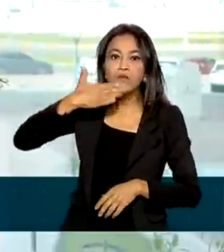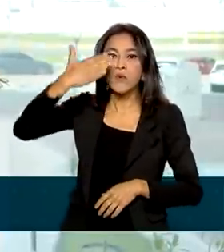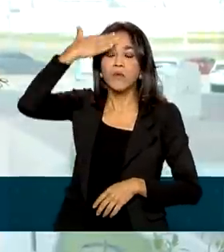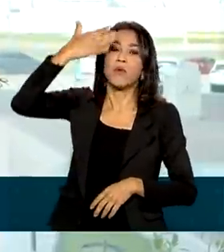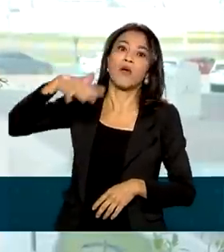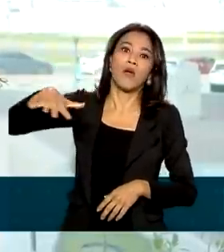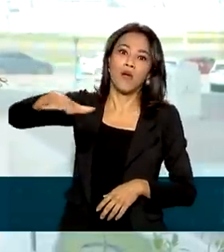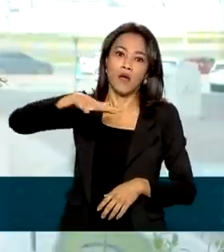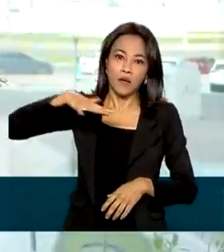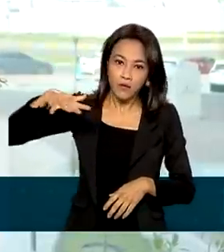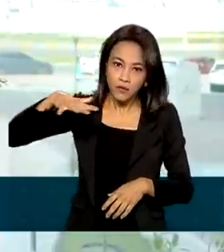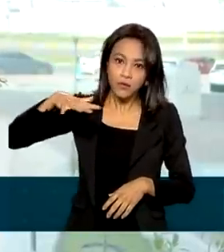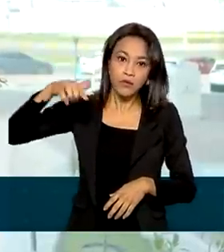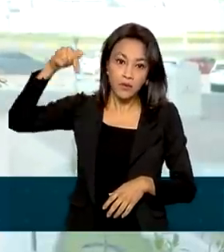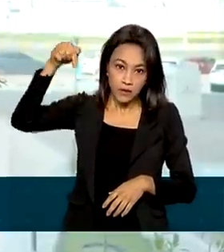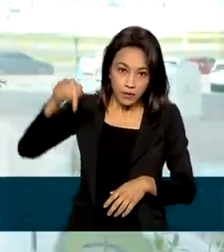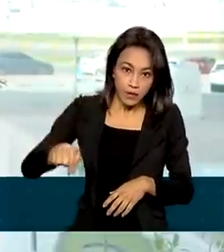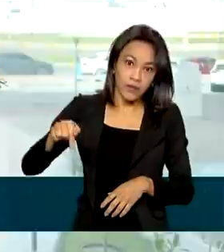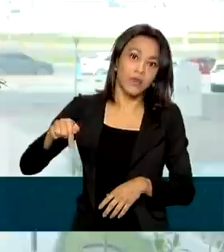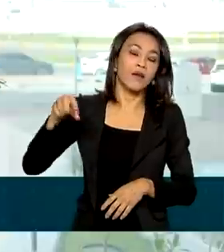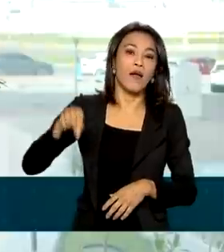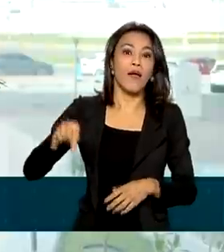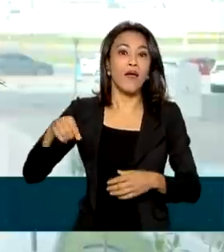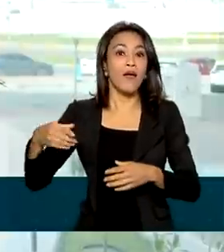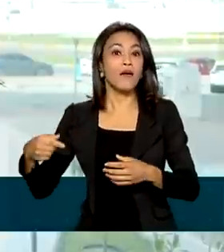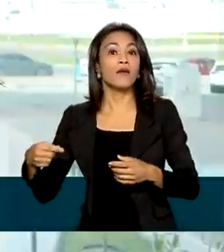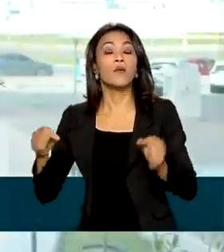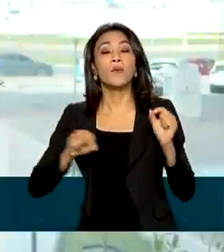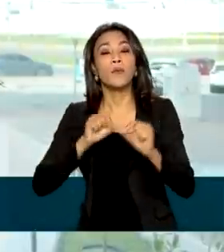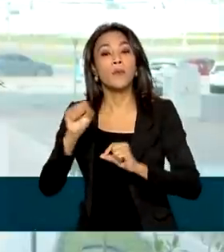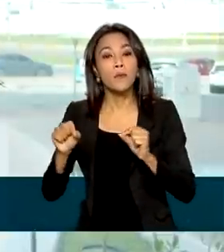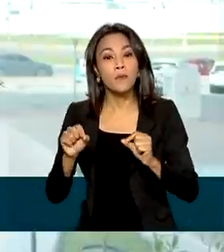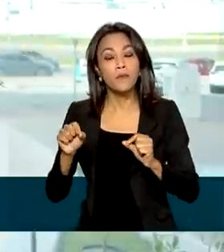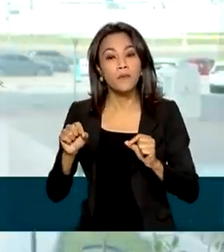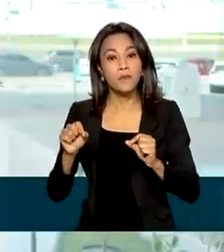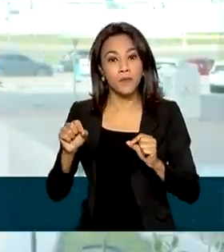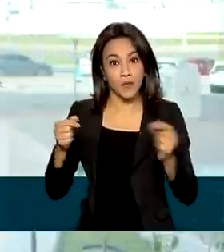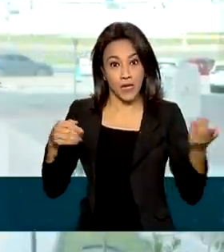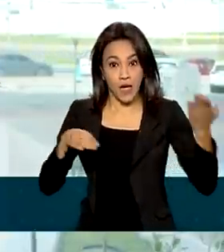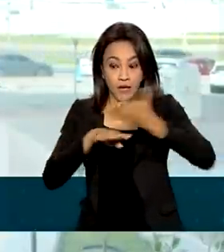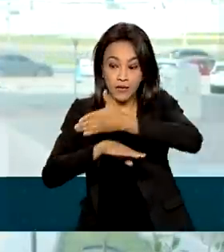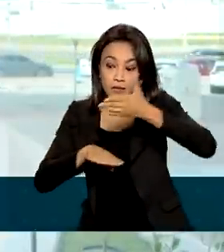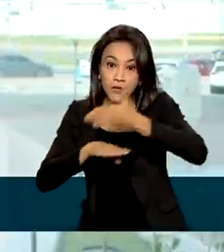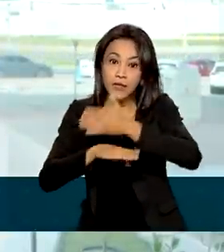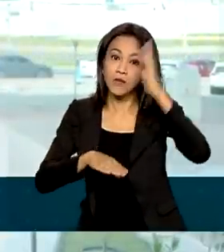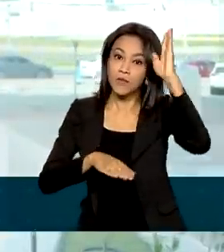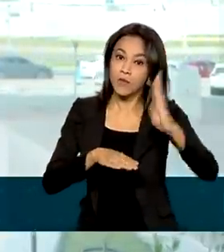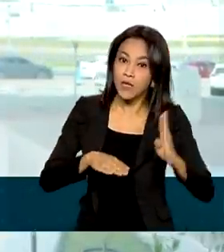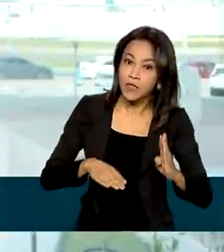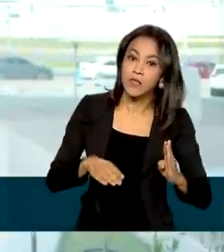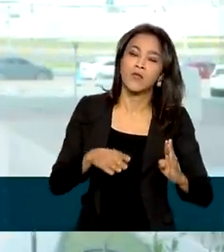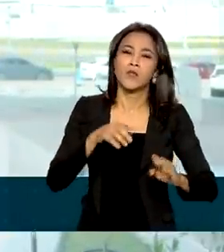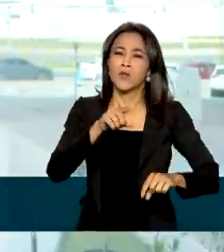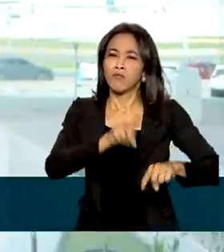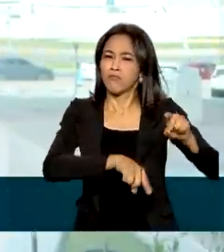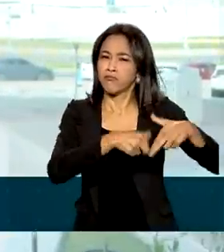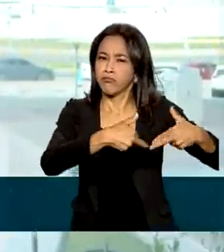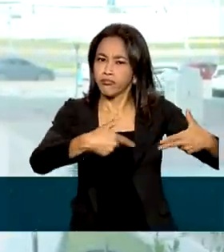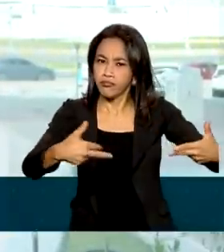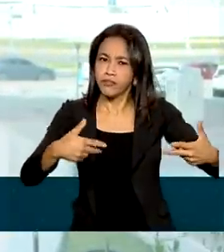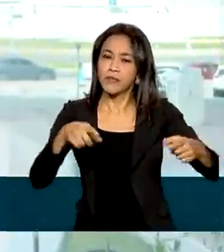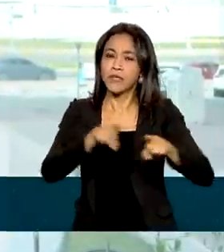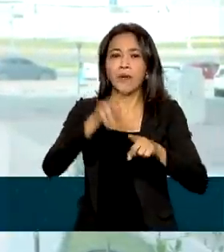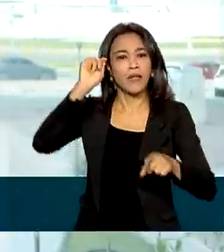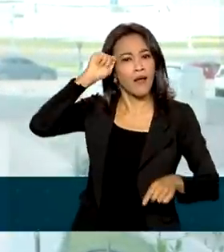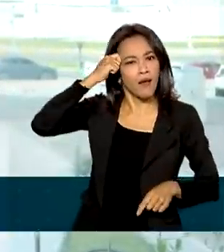e é um ponto de acesso para o Brasil nos mercados da Ásia Central, mercados da África